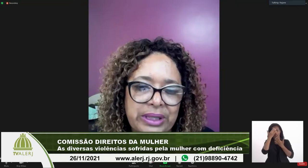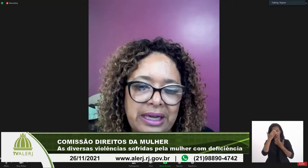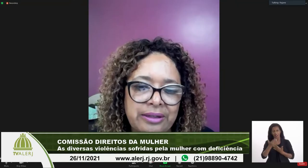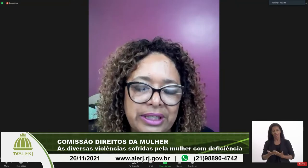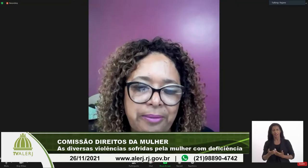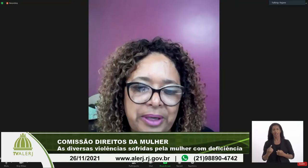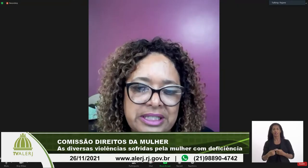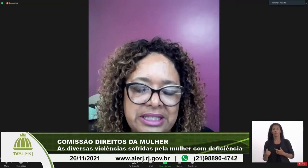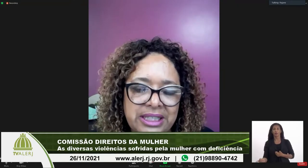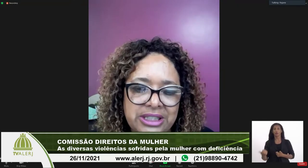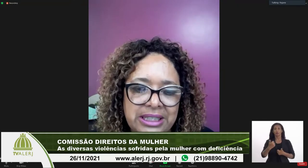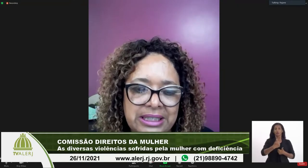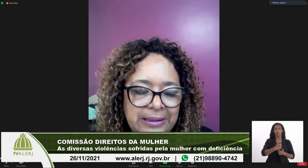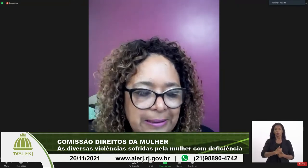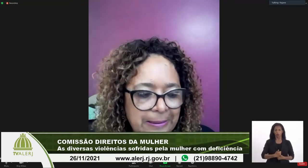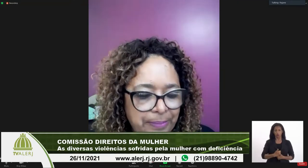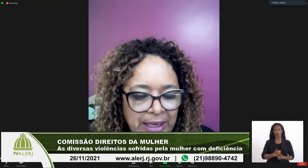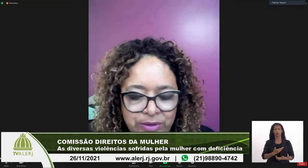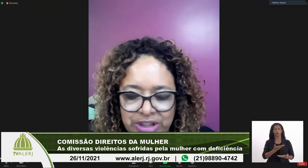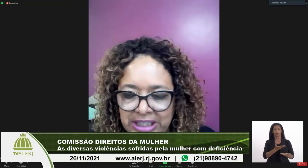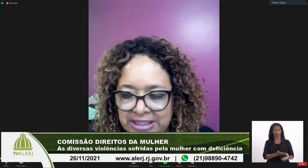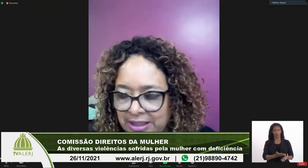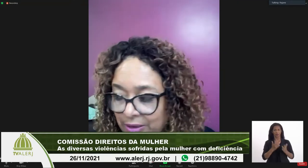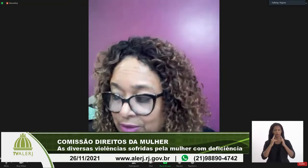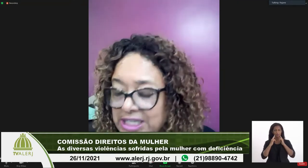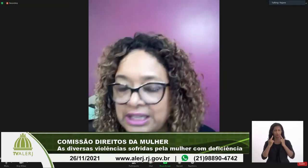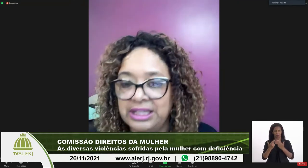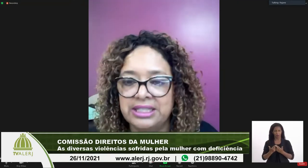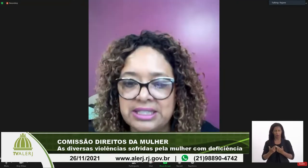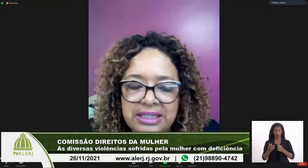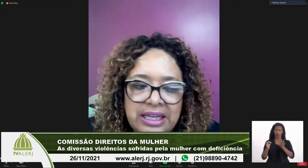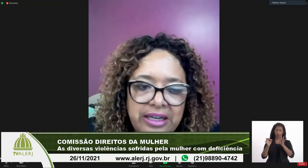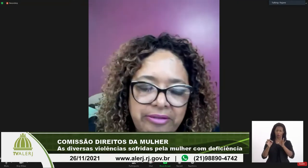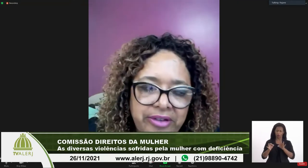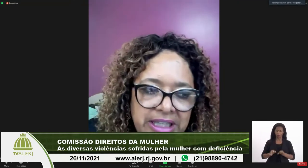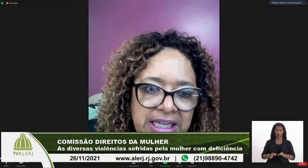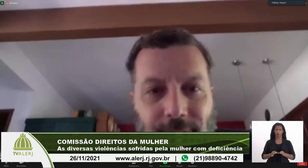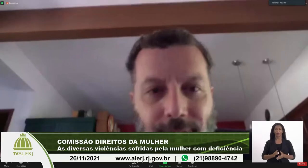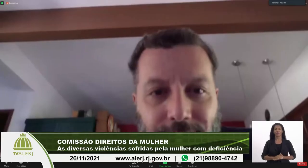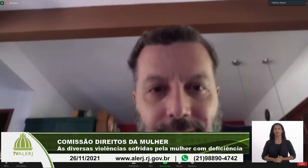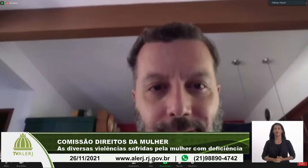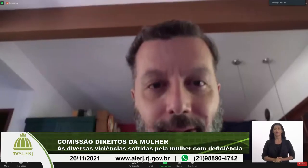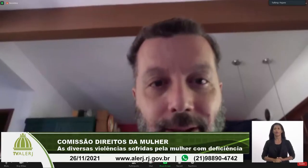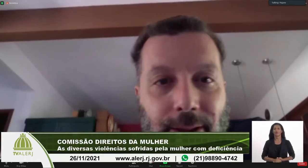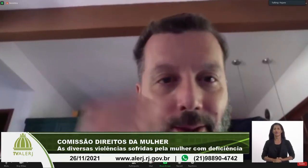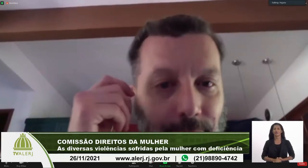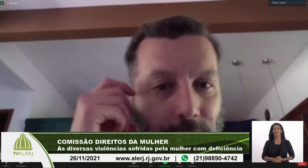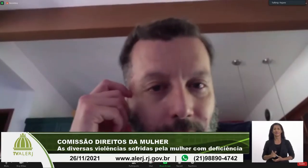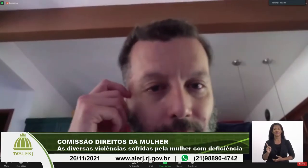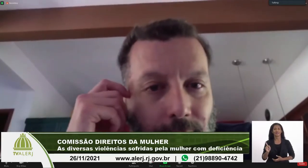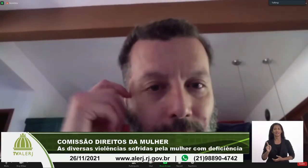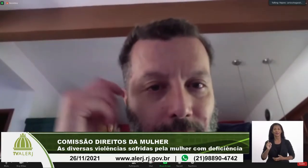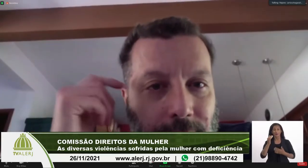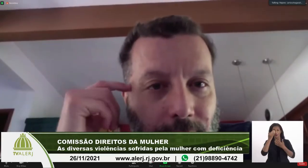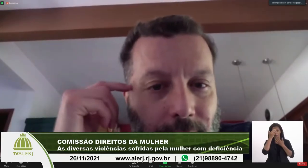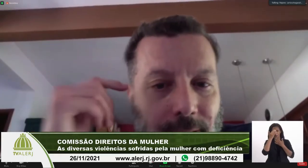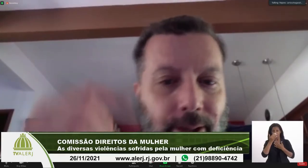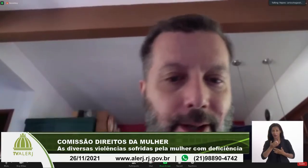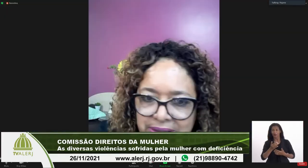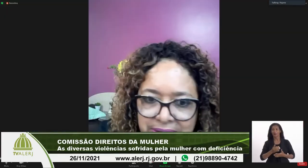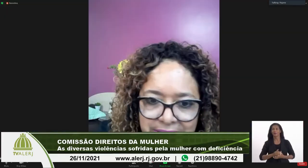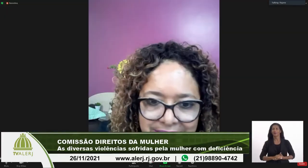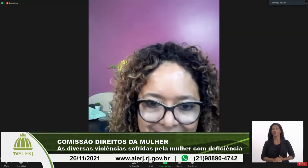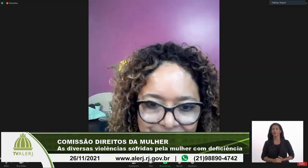do deputado aqui presente na audiência que com certeza vai trazer muita vai trazer